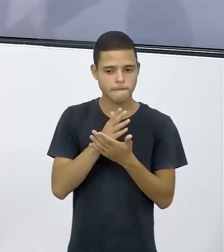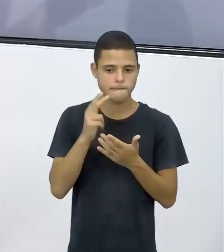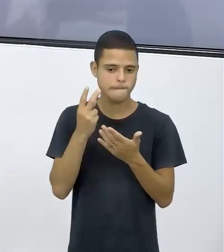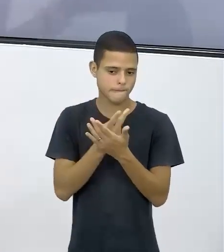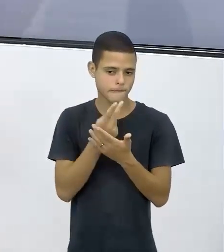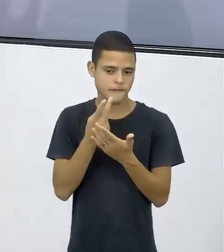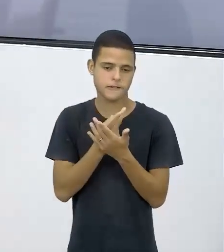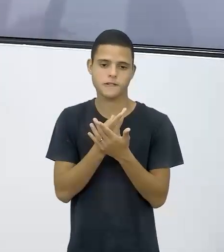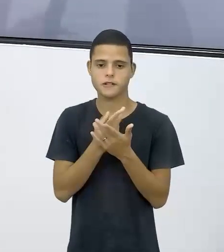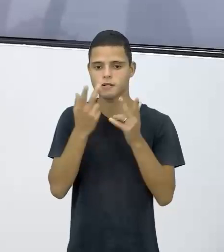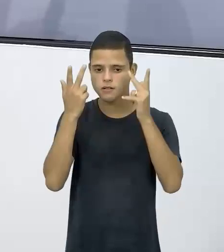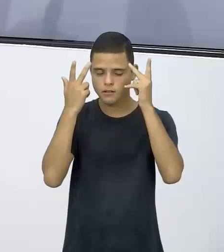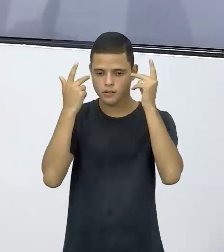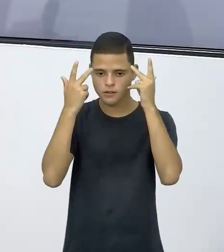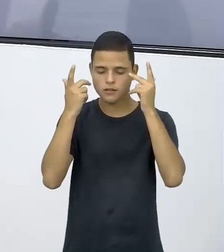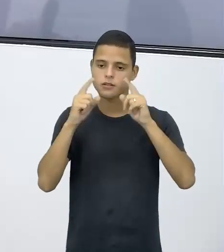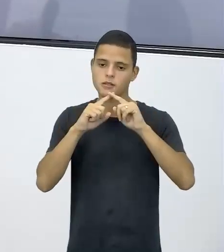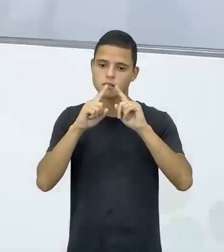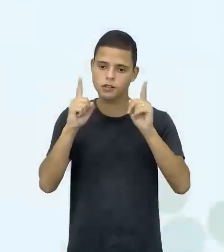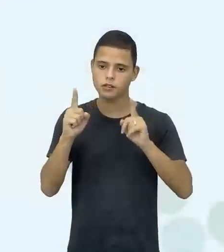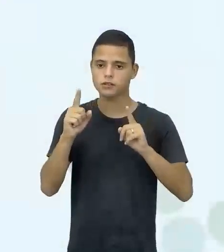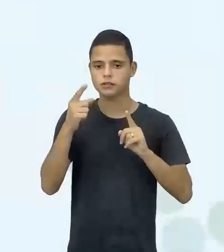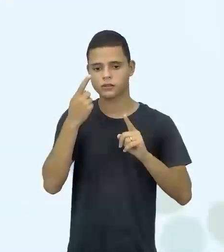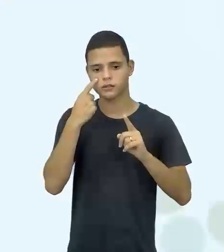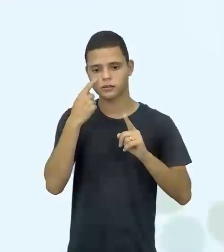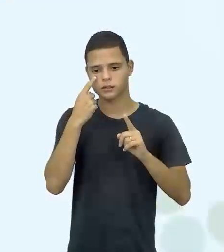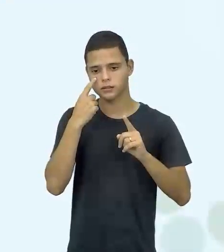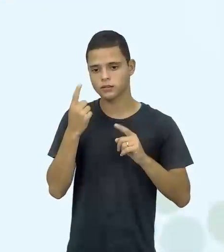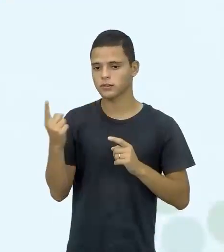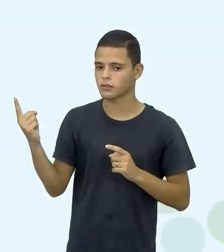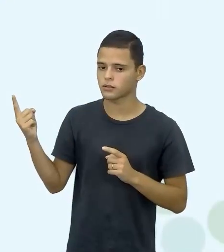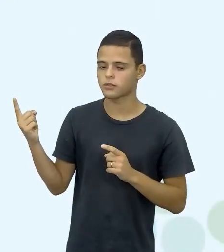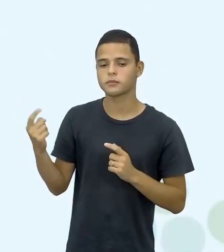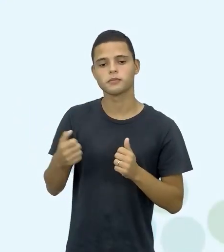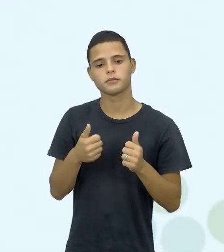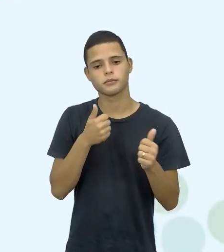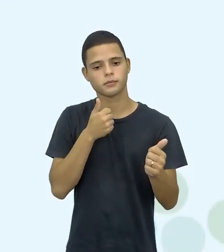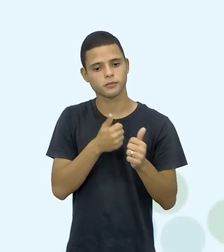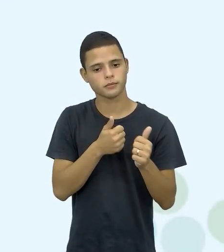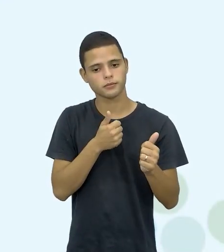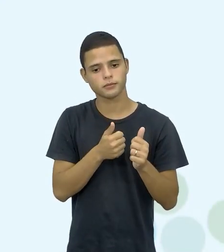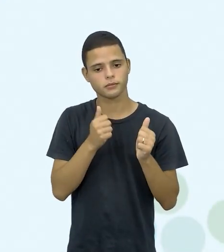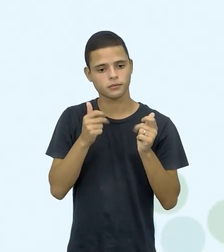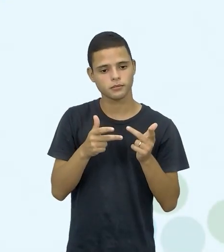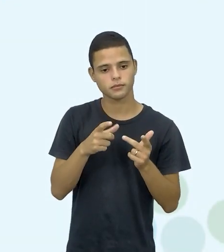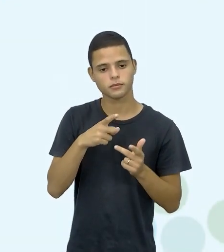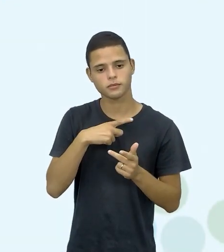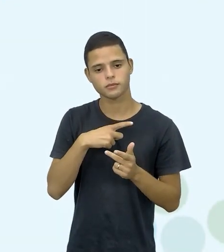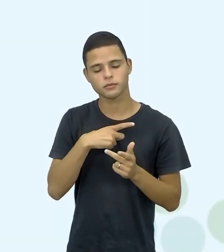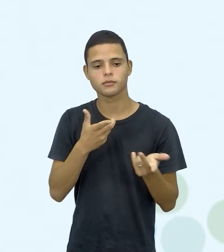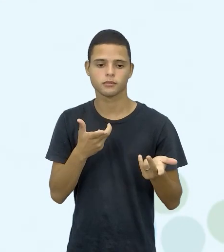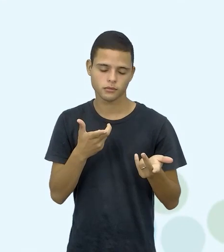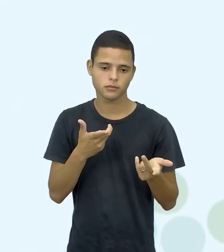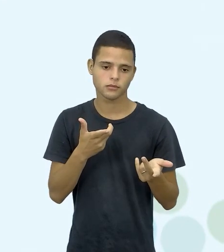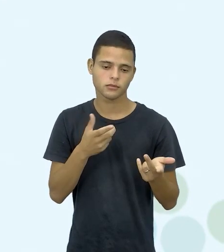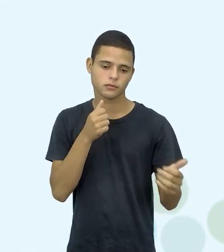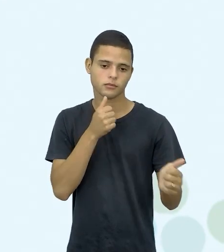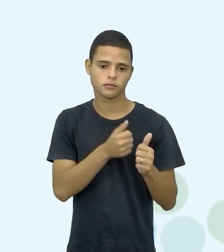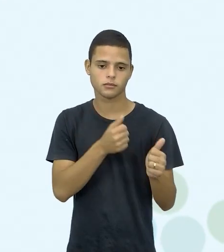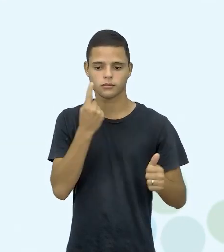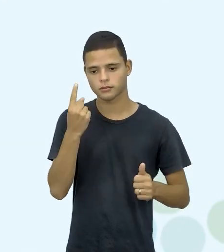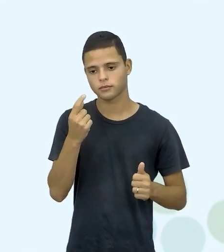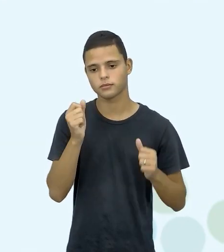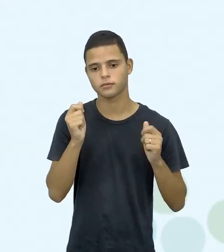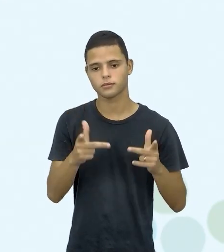erros de leitura, mas olhando aqui para os nossos dados, tá bem próximo do que é esperado, né? A gente tem uma velocidade próxima de 1 aí. Tá